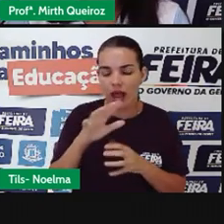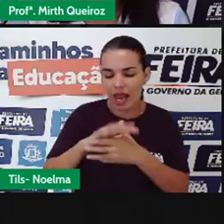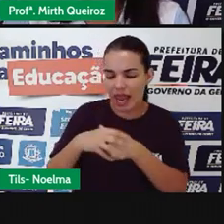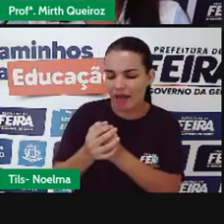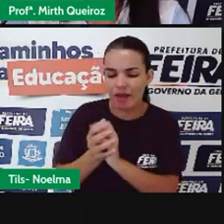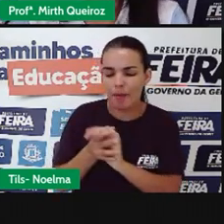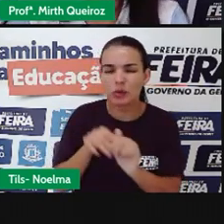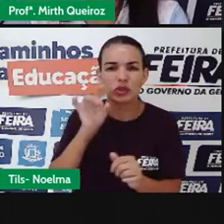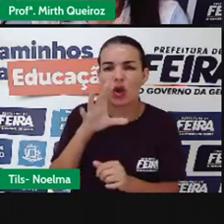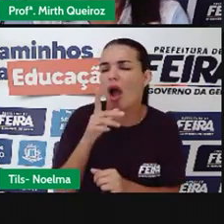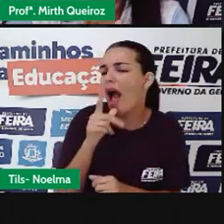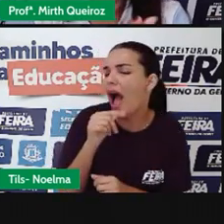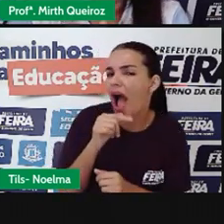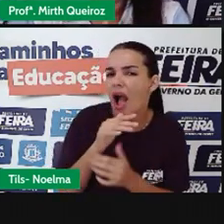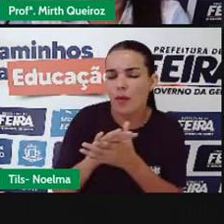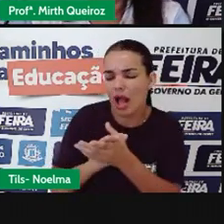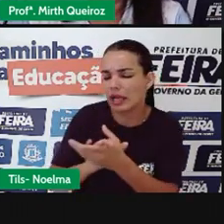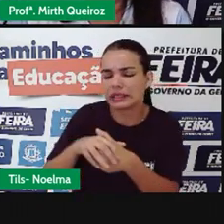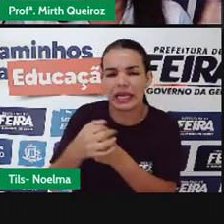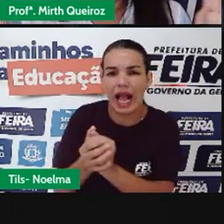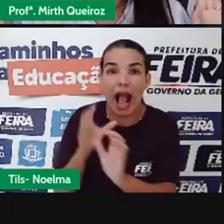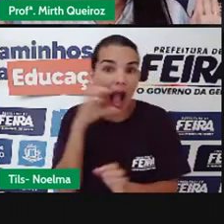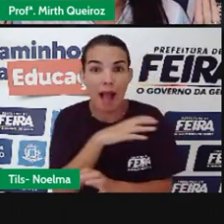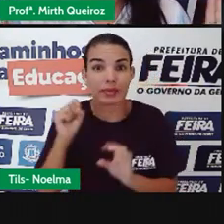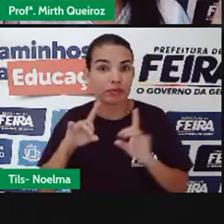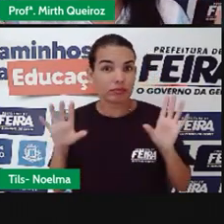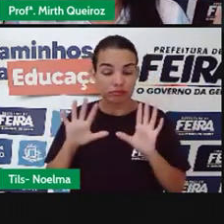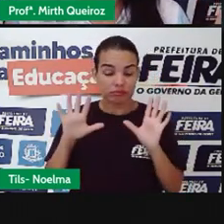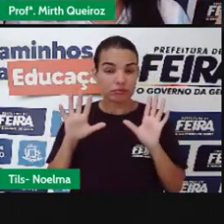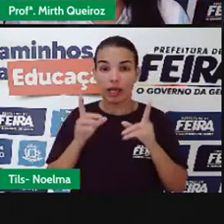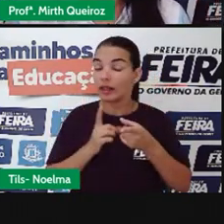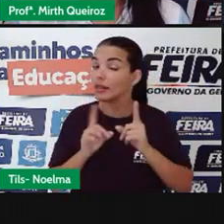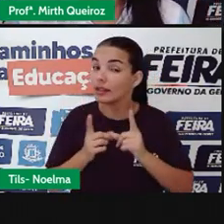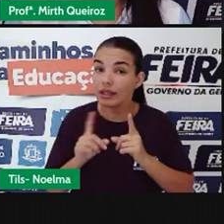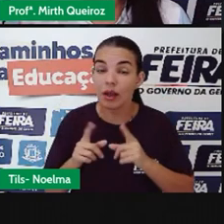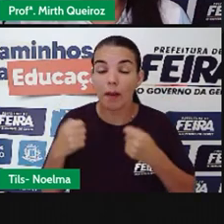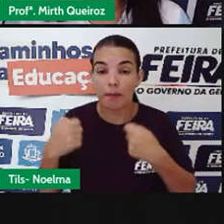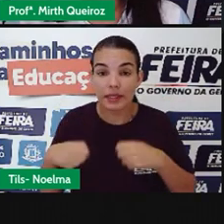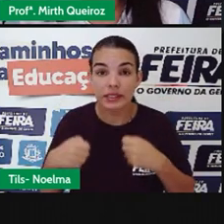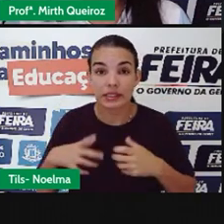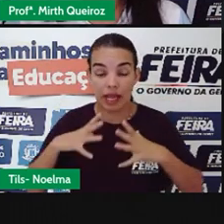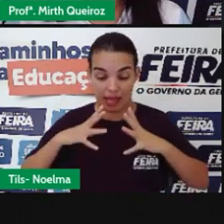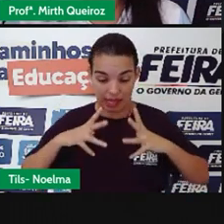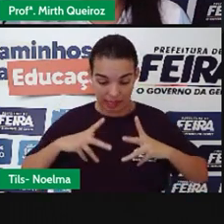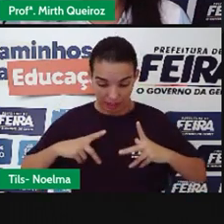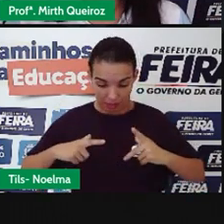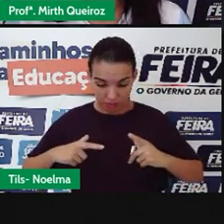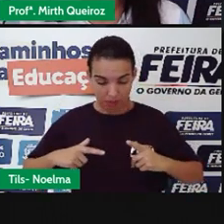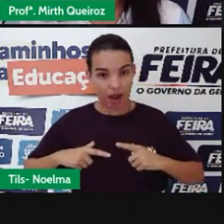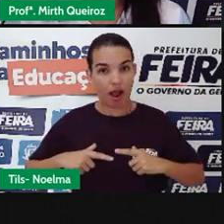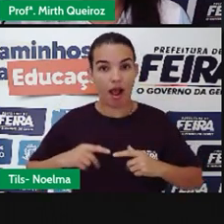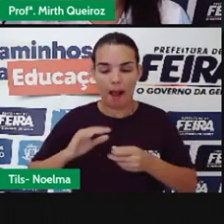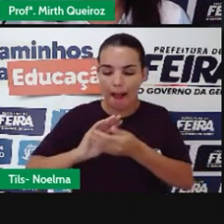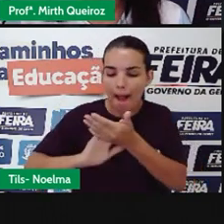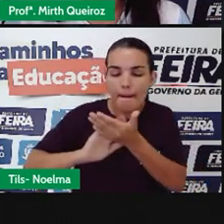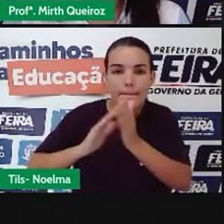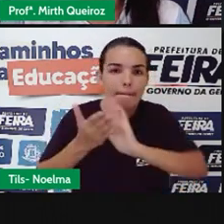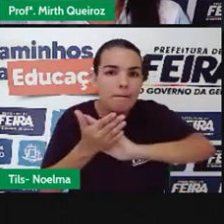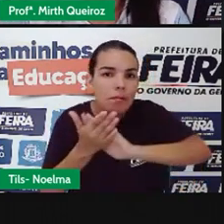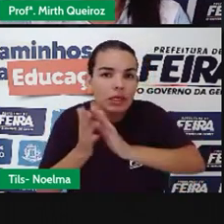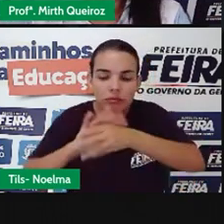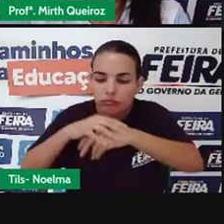mão na água tá esfregar rapidinho e tirar não não tá gente lavar a mão forma correta